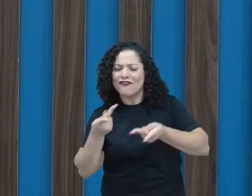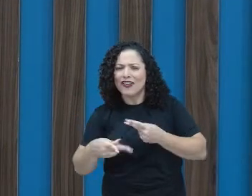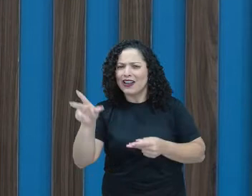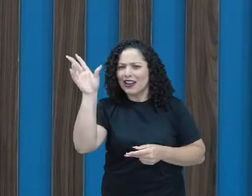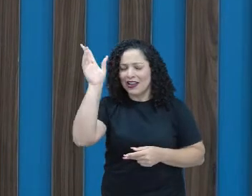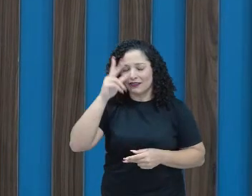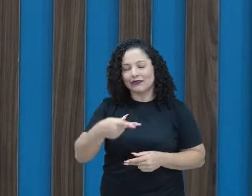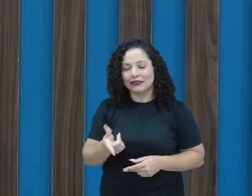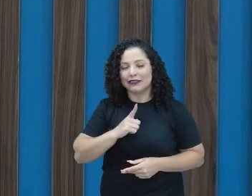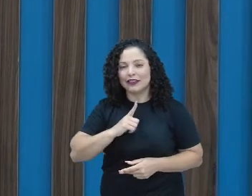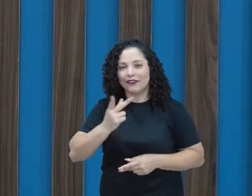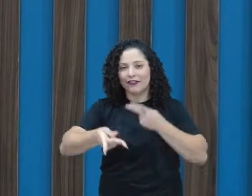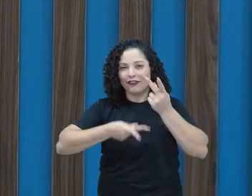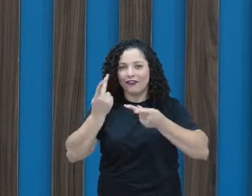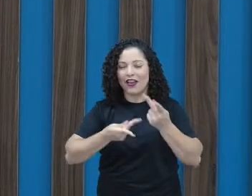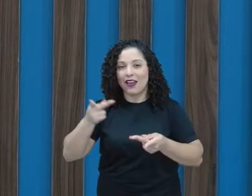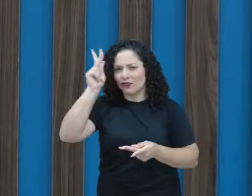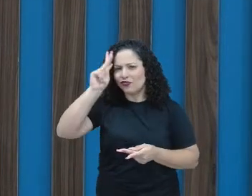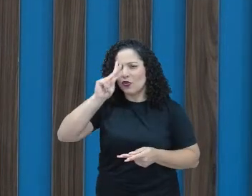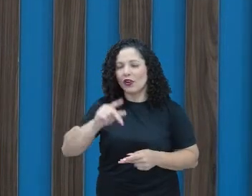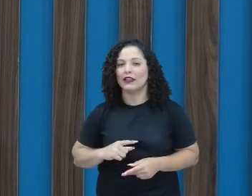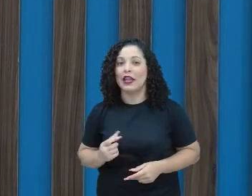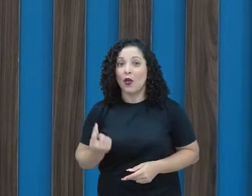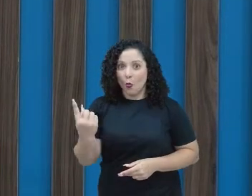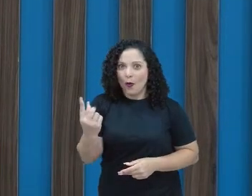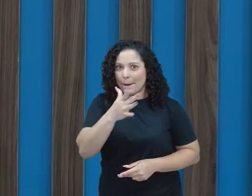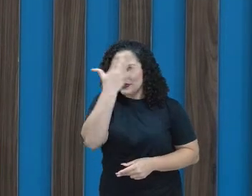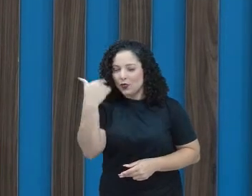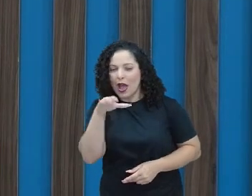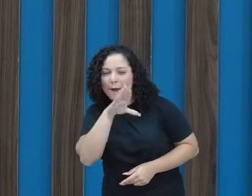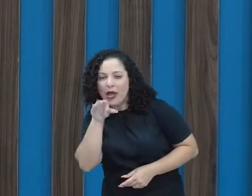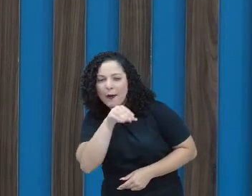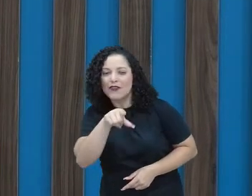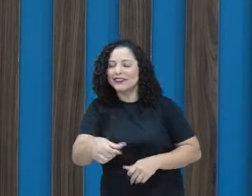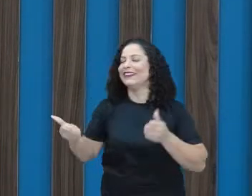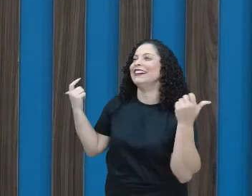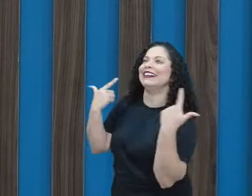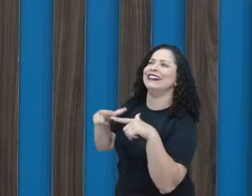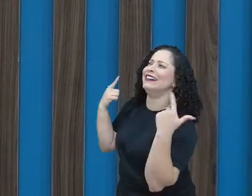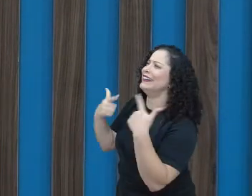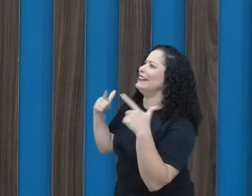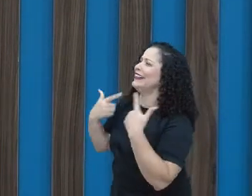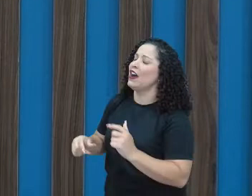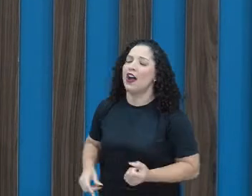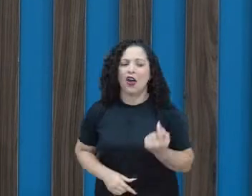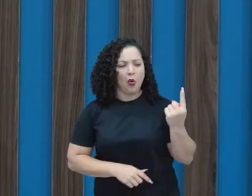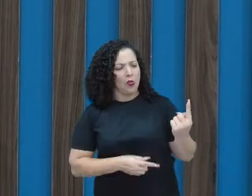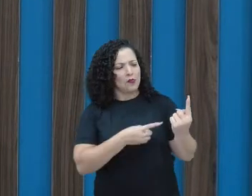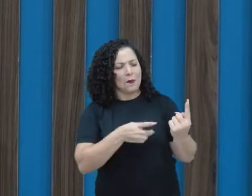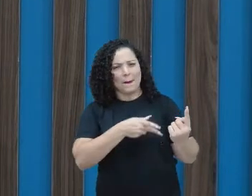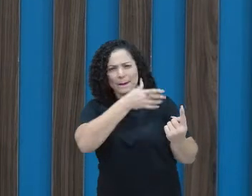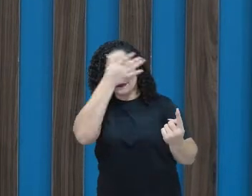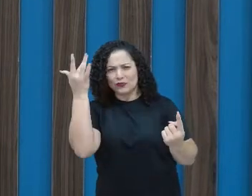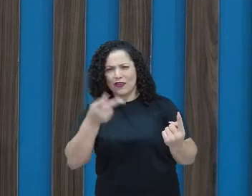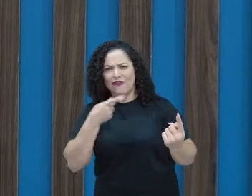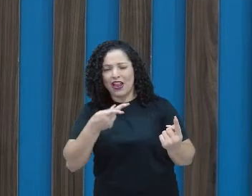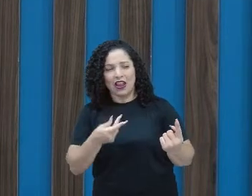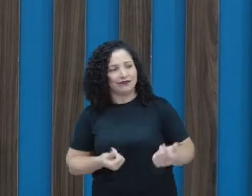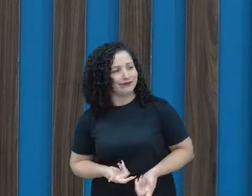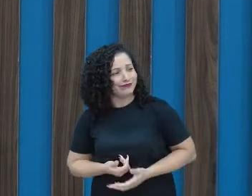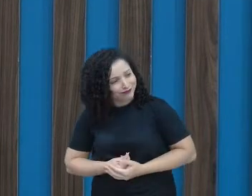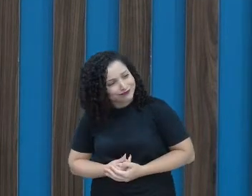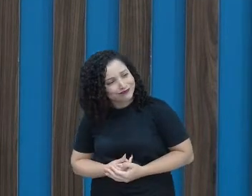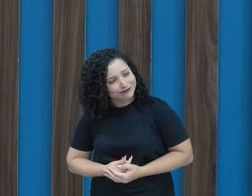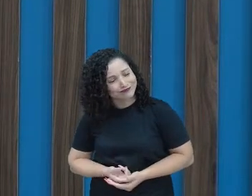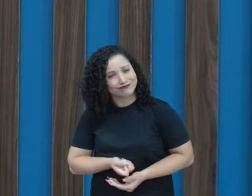não vai achar graça e a outra você vai morrer de rir. Pode ser a maior bobagem do mundo. Mas as pessoas têm um dom, né, um